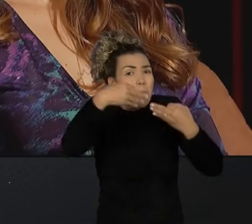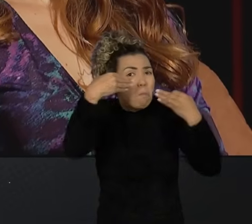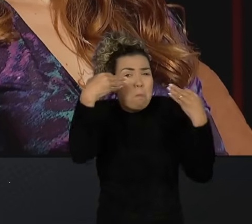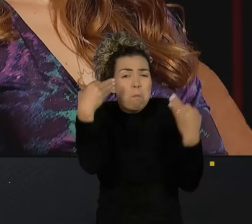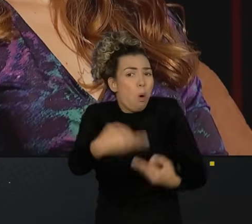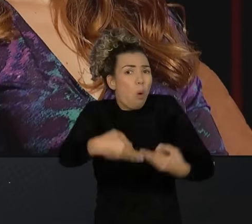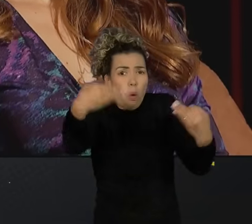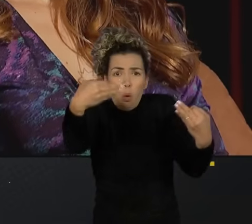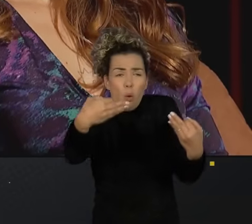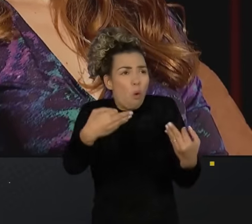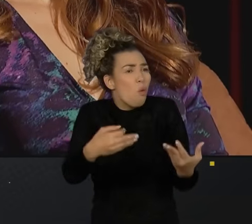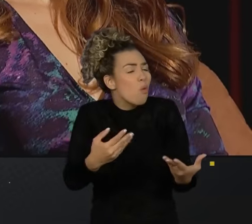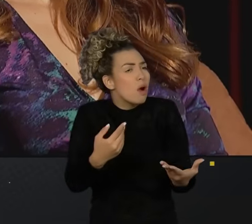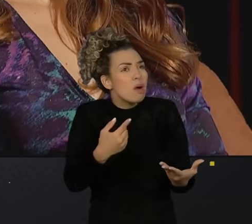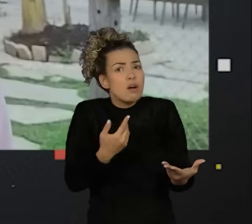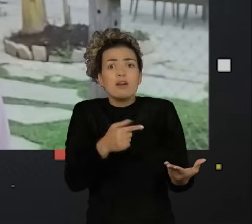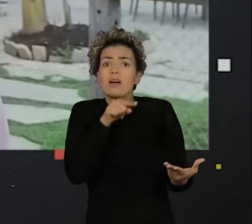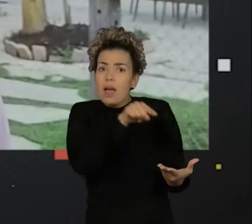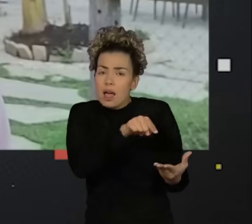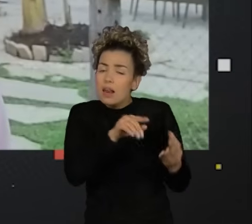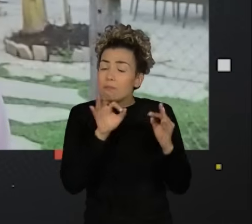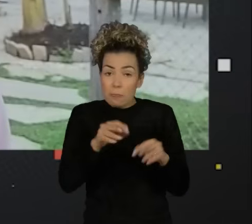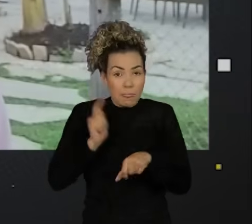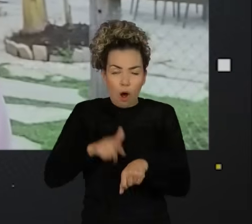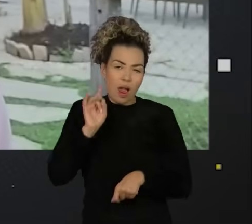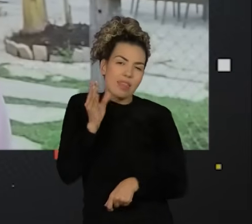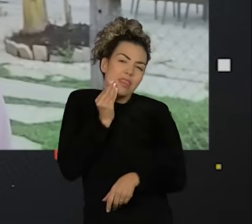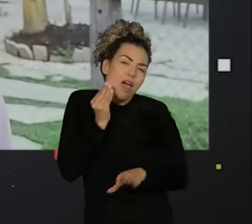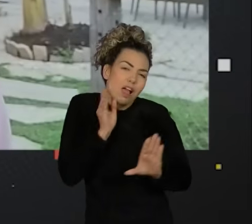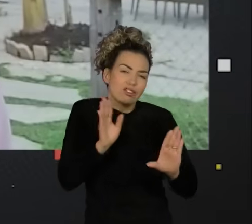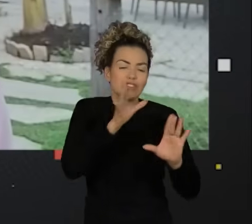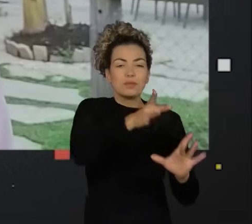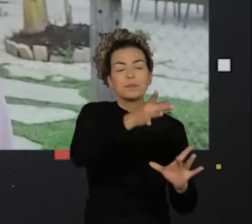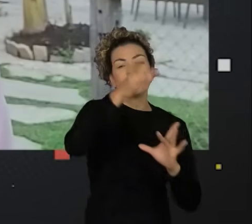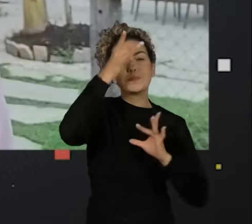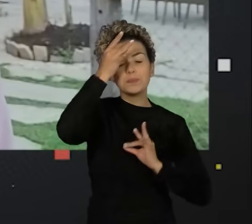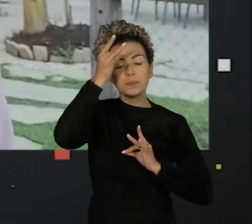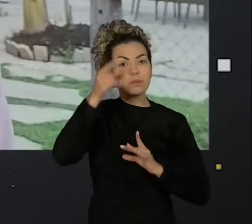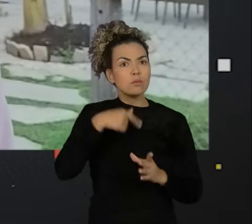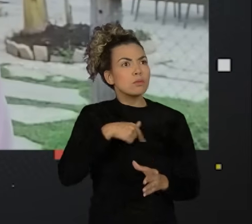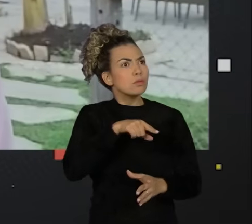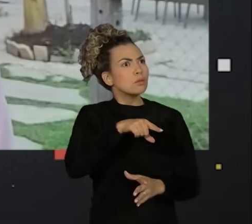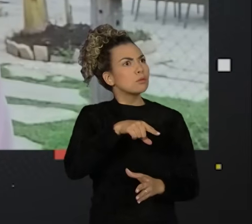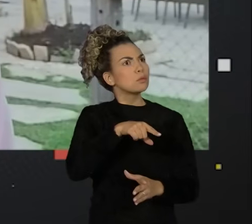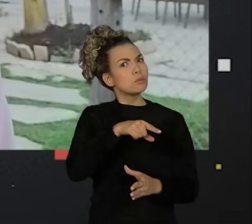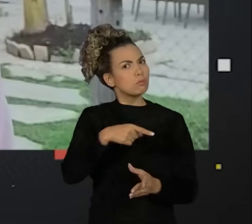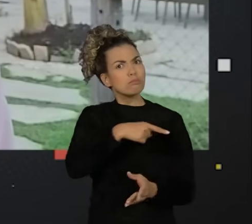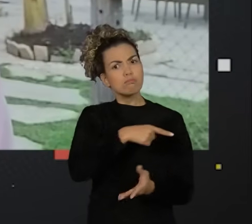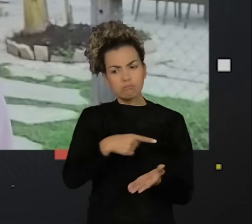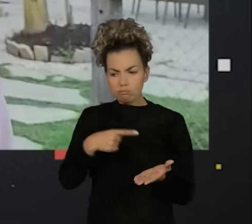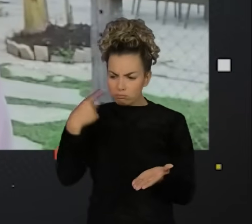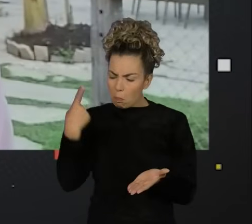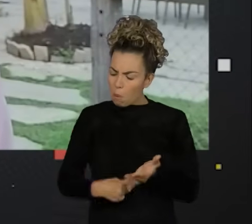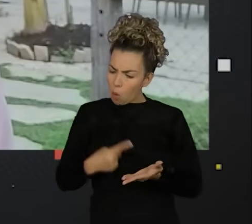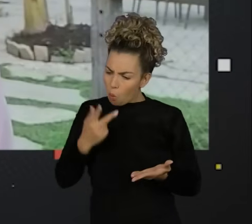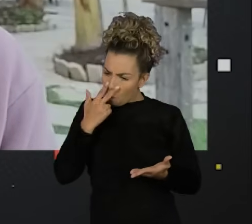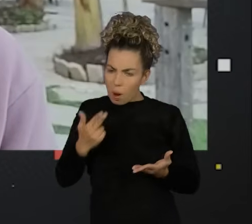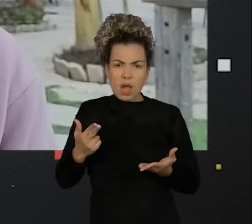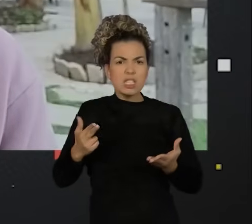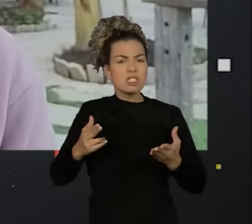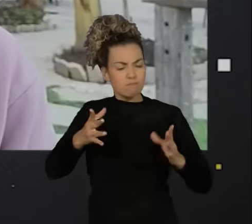Mel realmente, no teste, ela tinha um descompromisso, uma